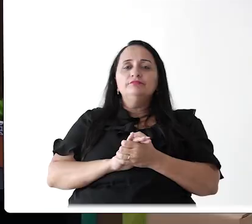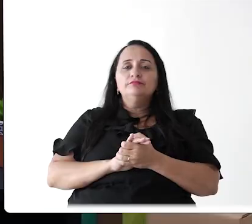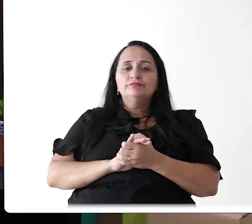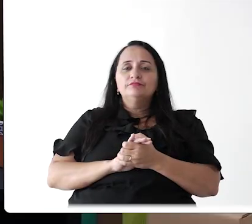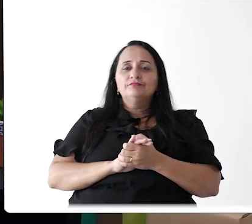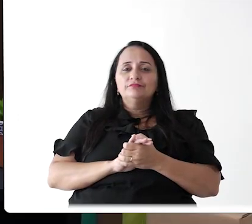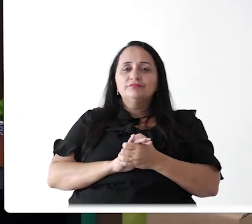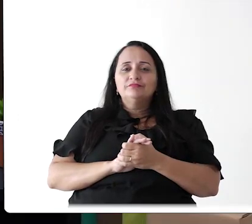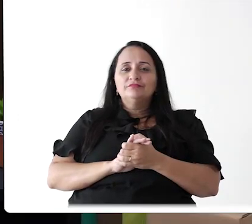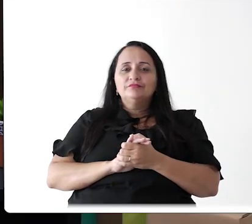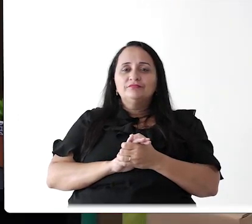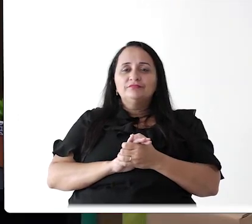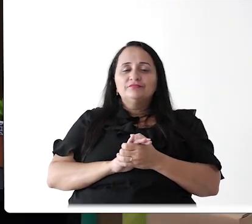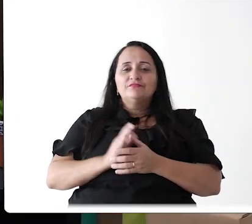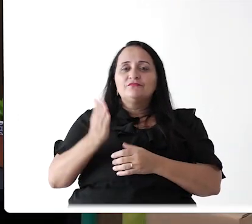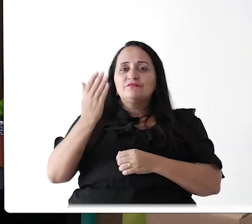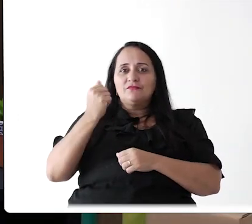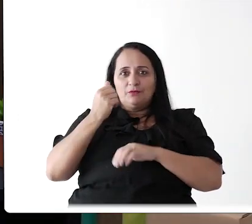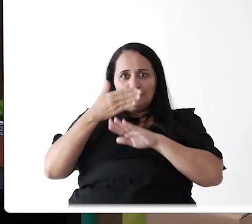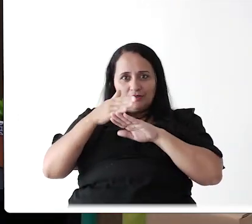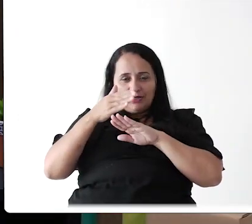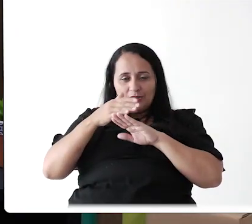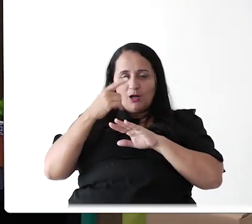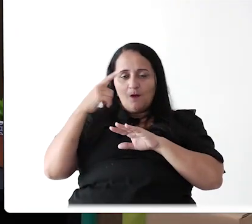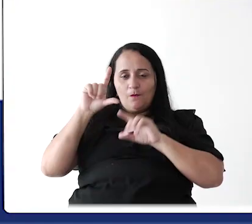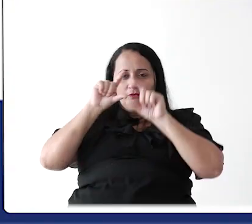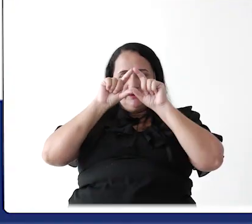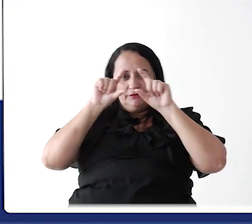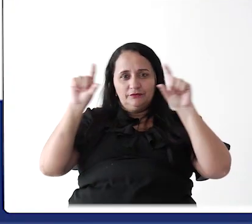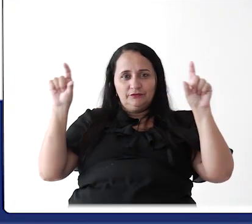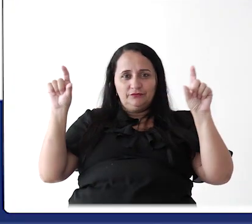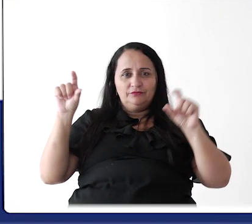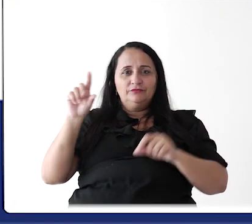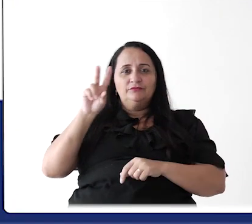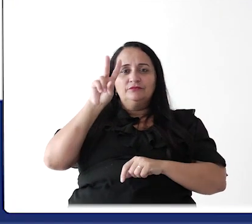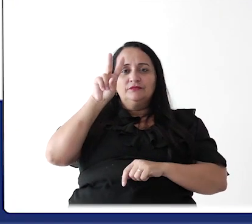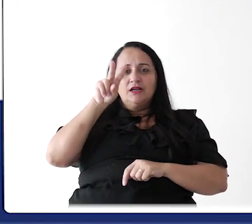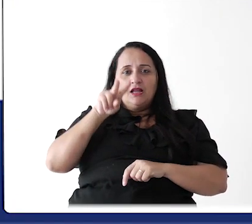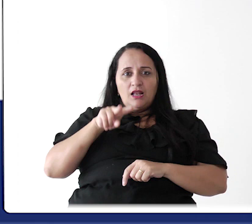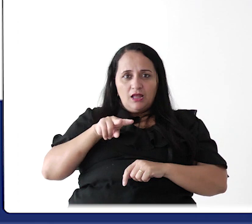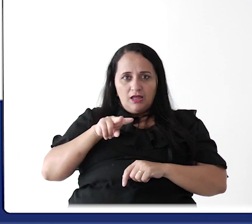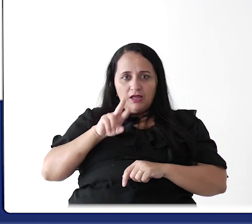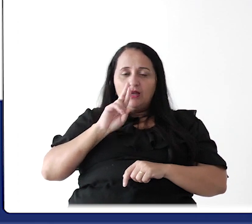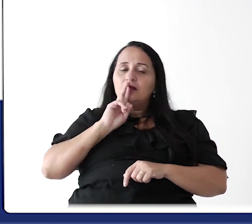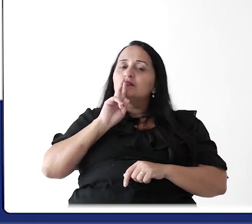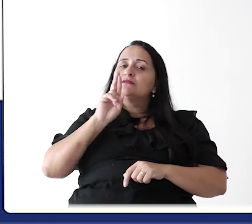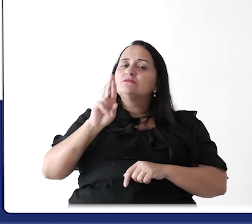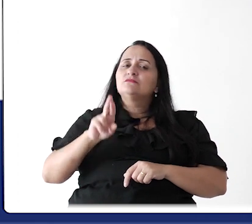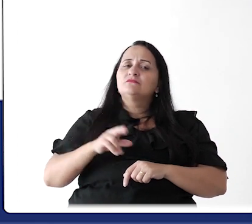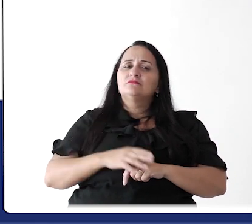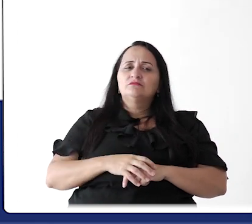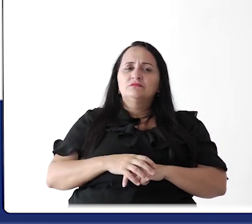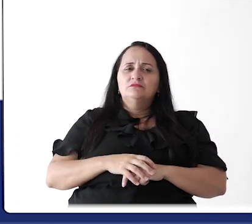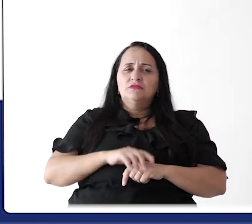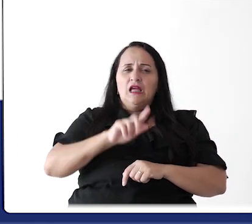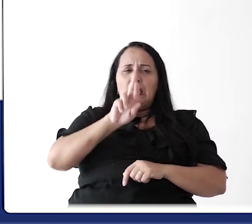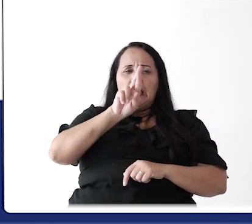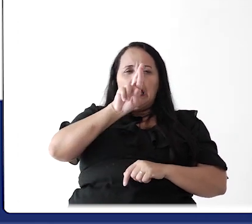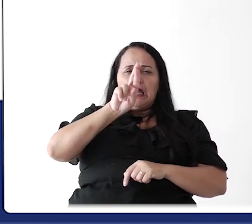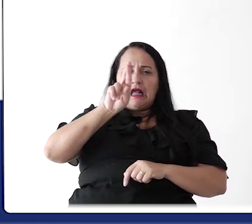temporalidade, de tempo. Vamos treinar novamente com uma tirinha. Leia a tirinha e responda.